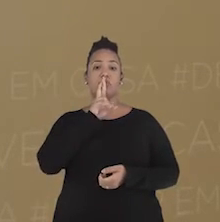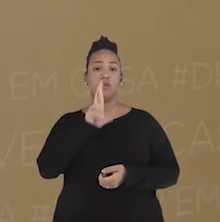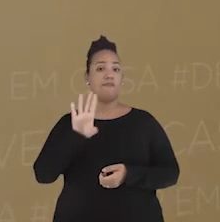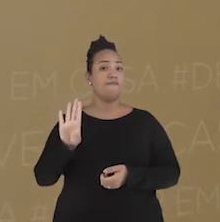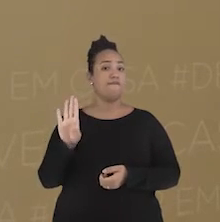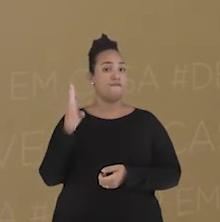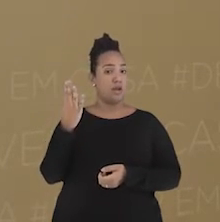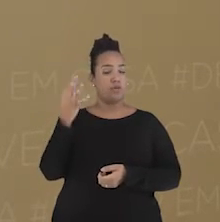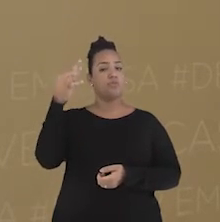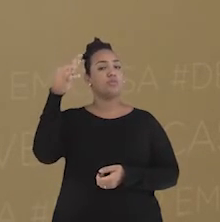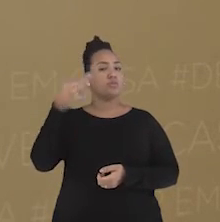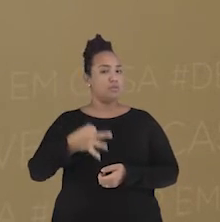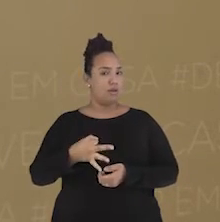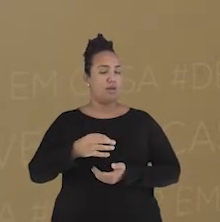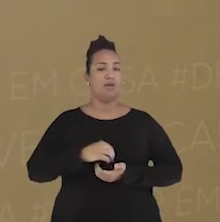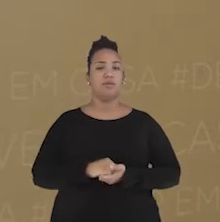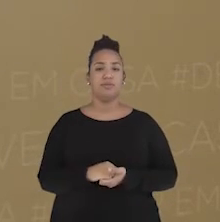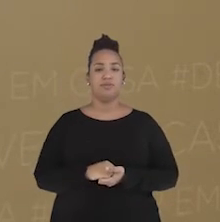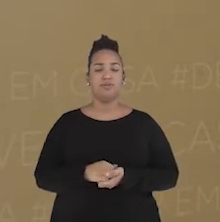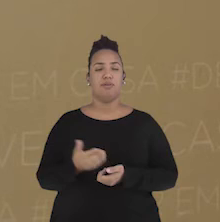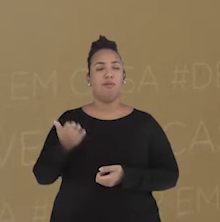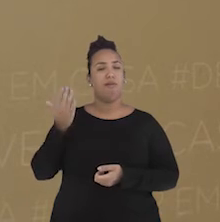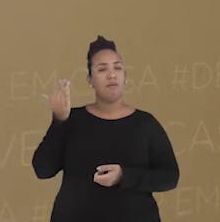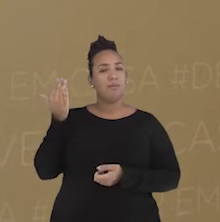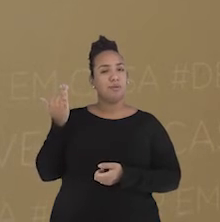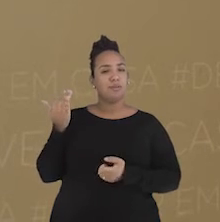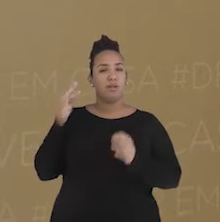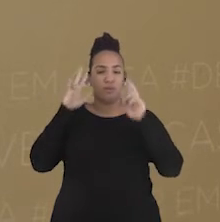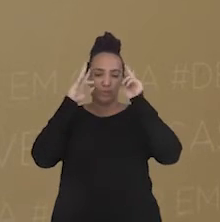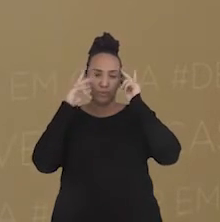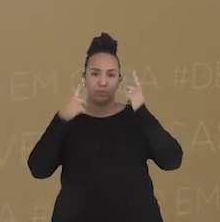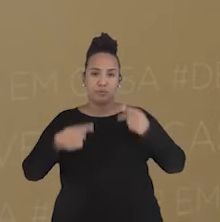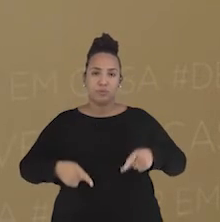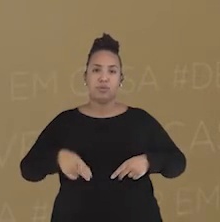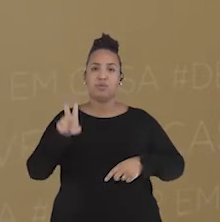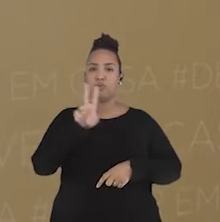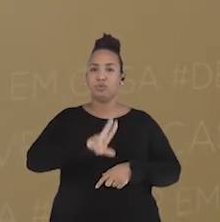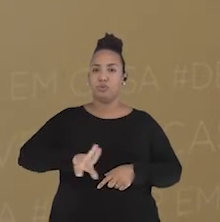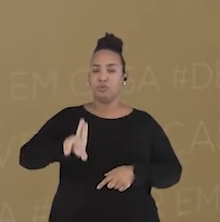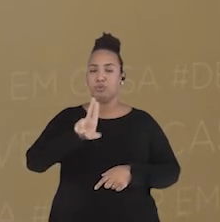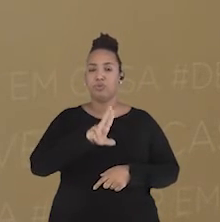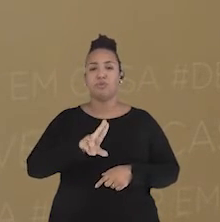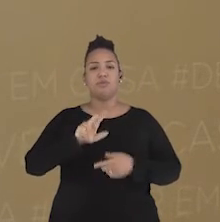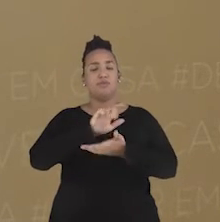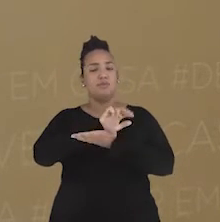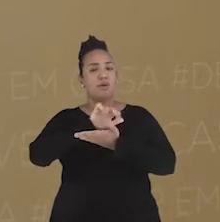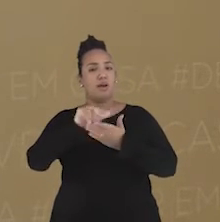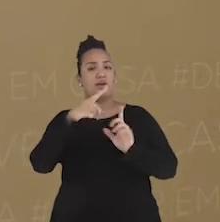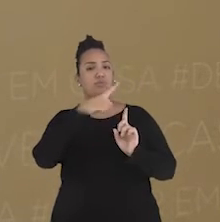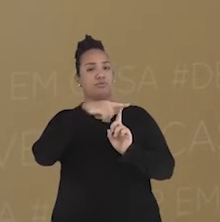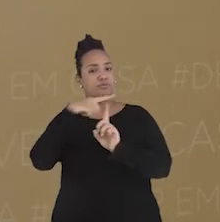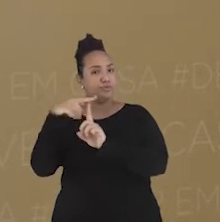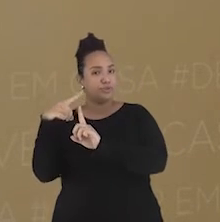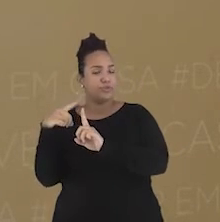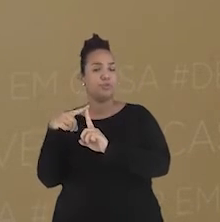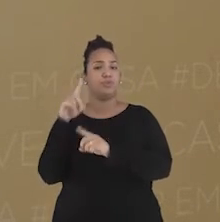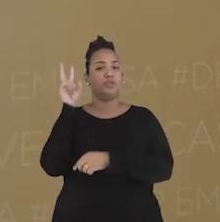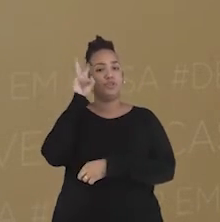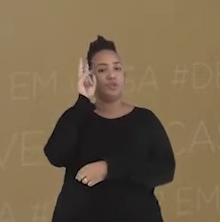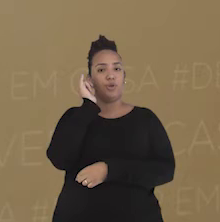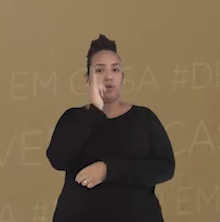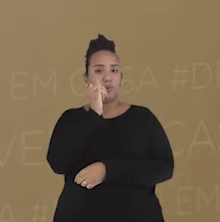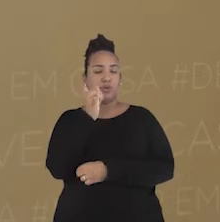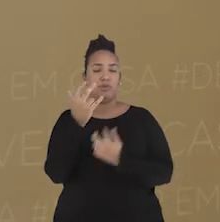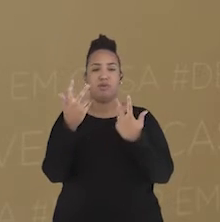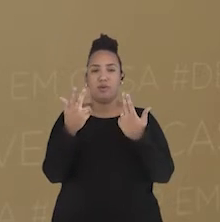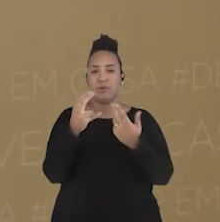Acertou quem respondeu falso. Desde muito tempo atrás, o homem usa de diferentes formas para contar a sua história, como as pinturas